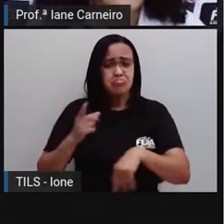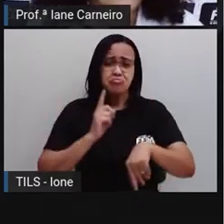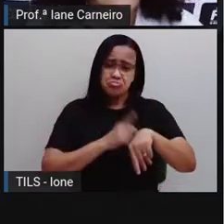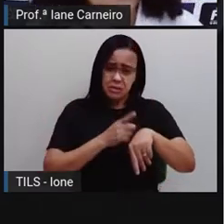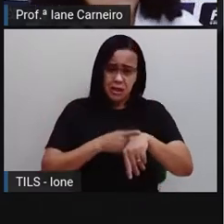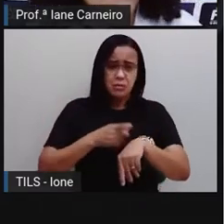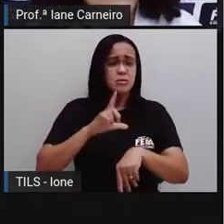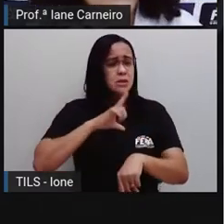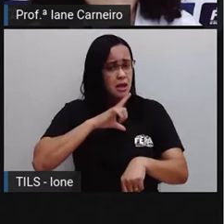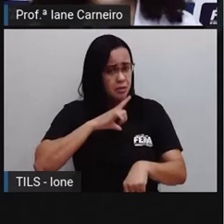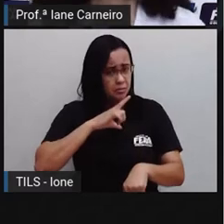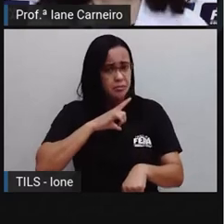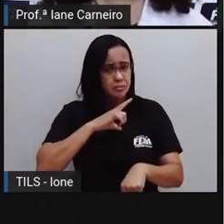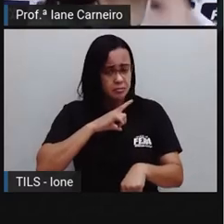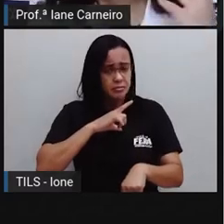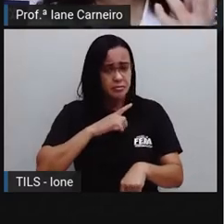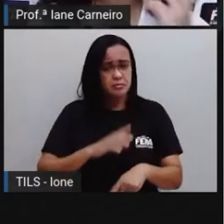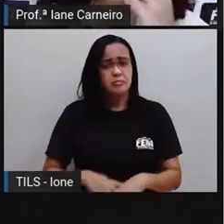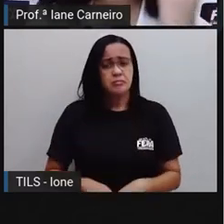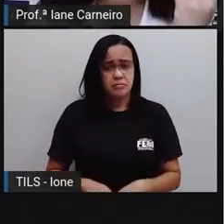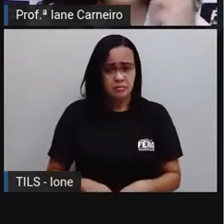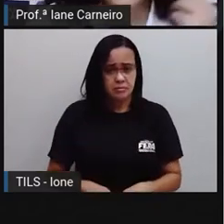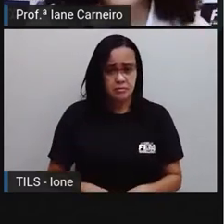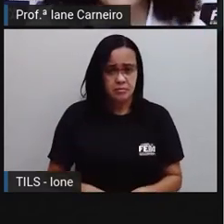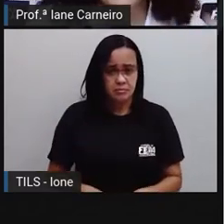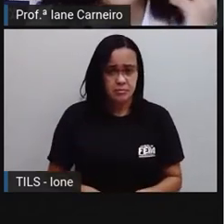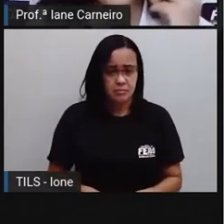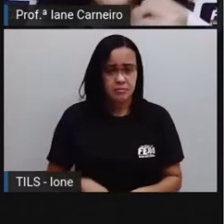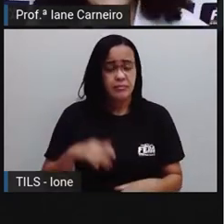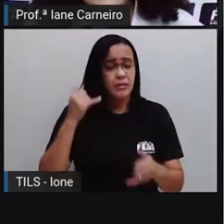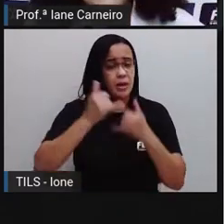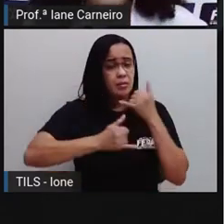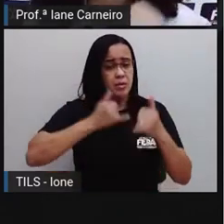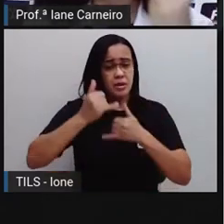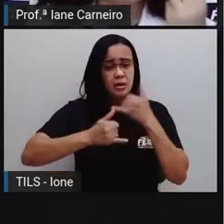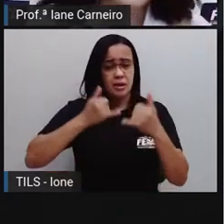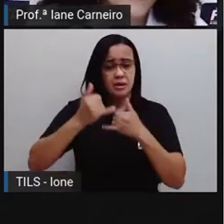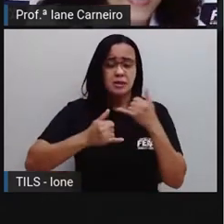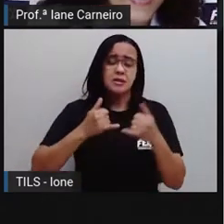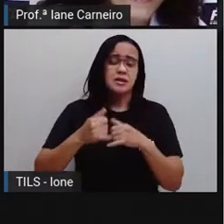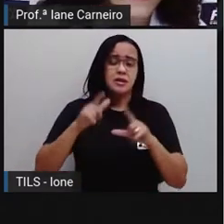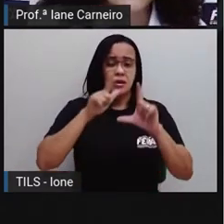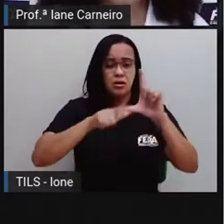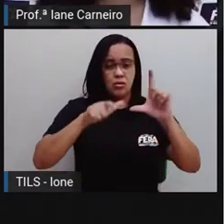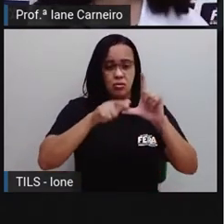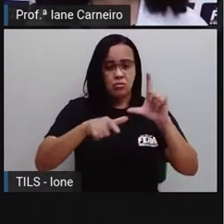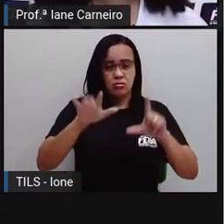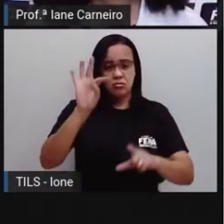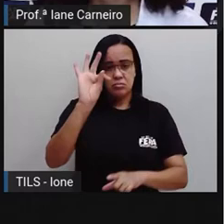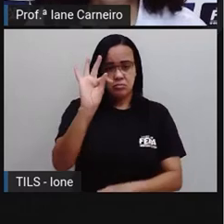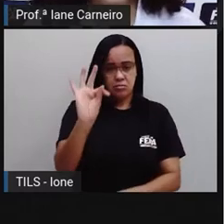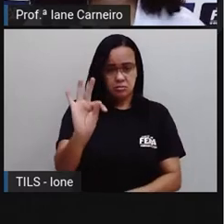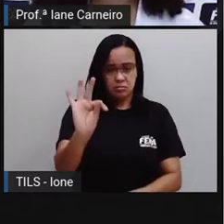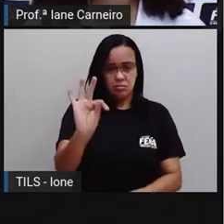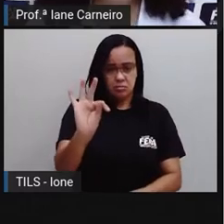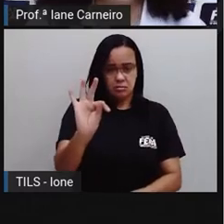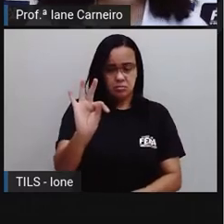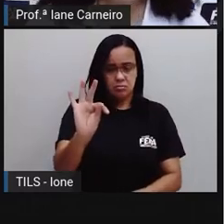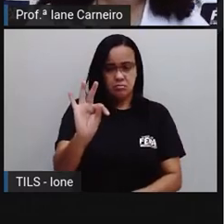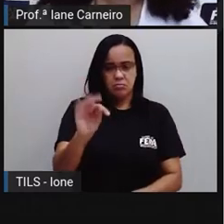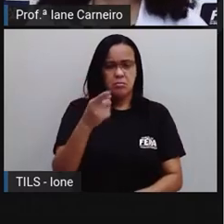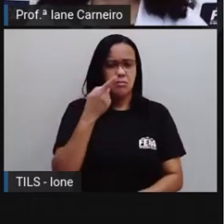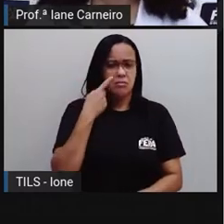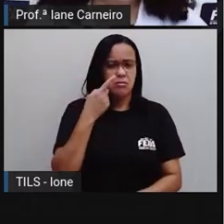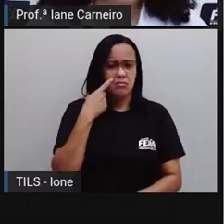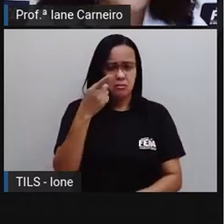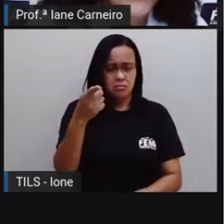tempo o tempo tem né E aí ela faz essa brincadeira com a letra B né E aí a gente